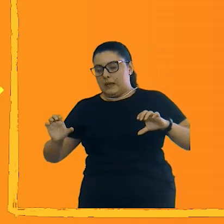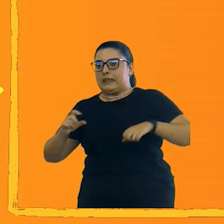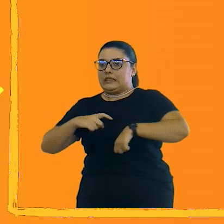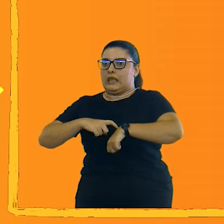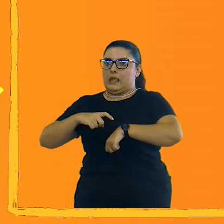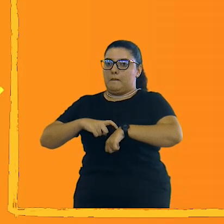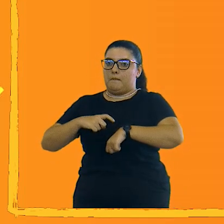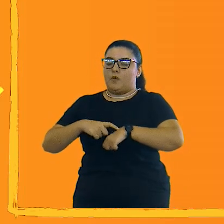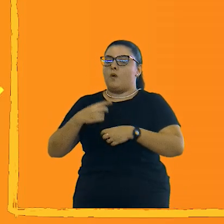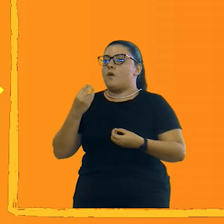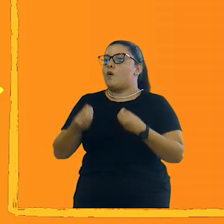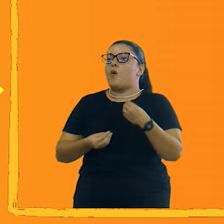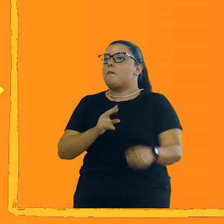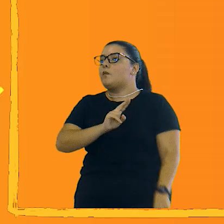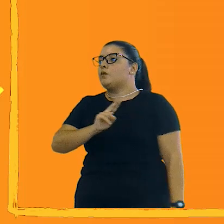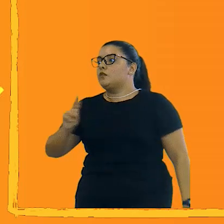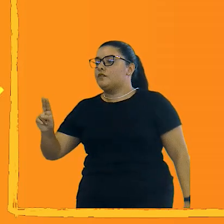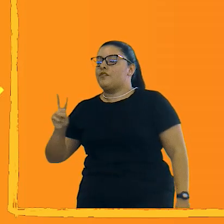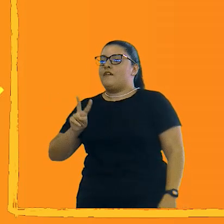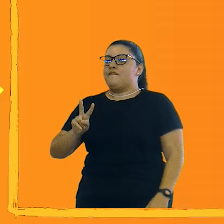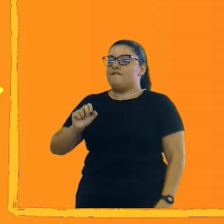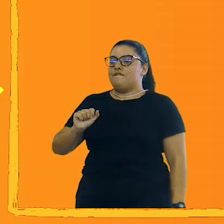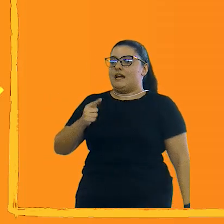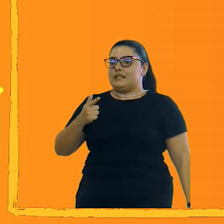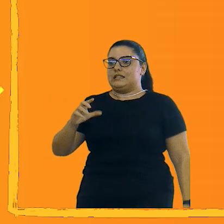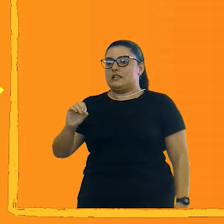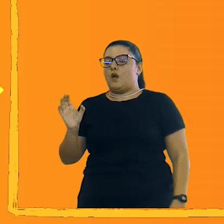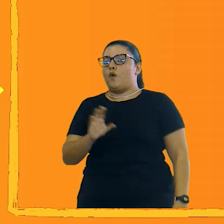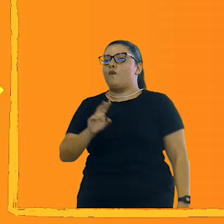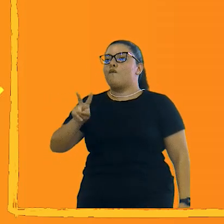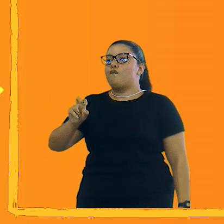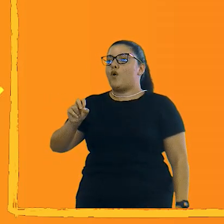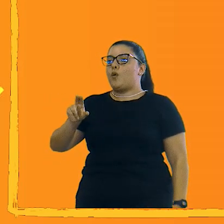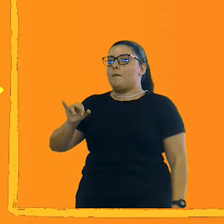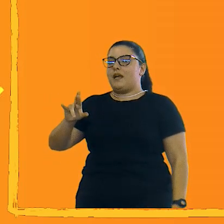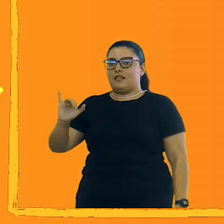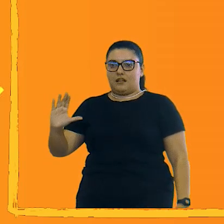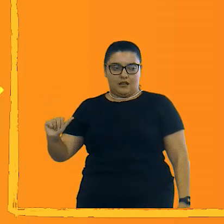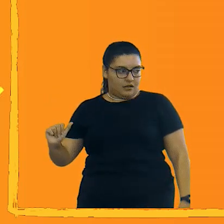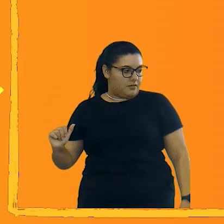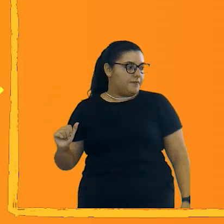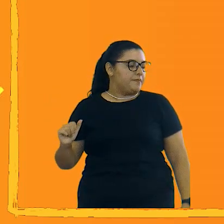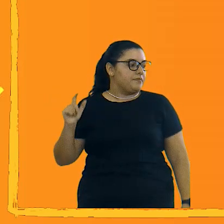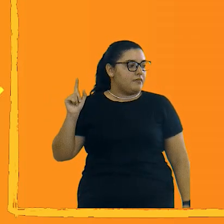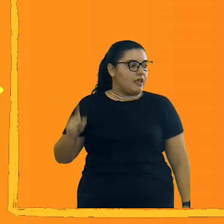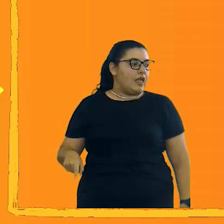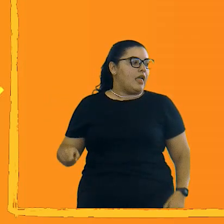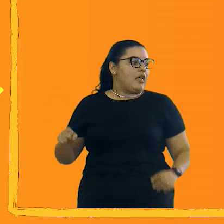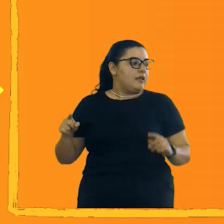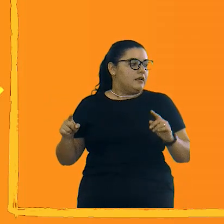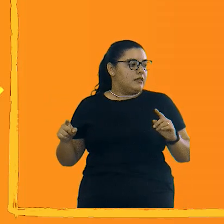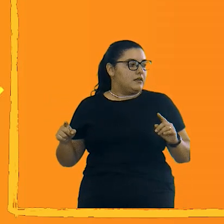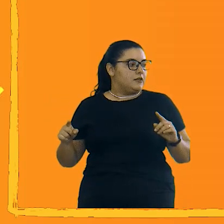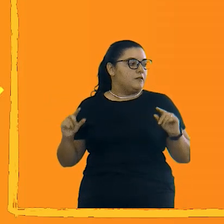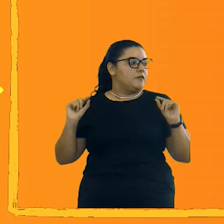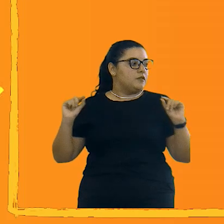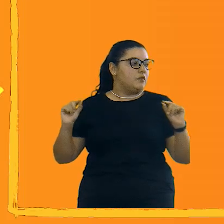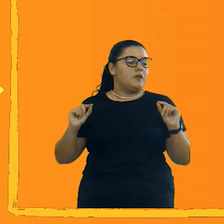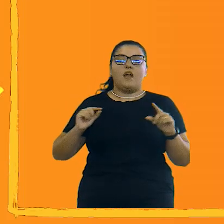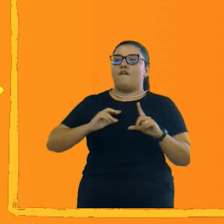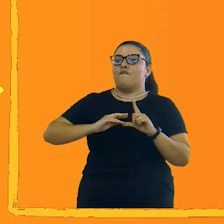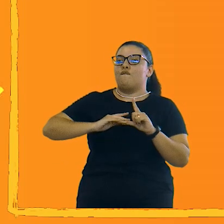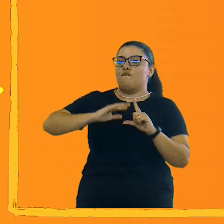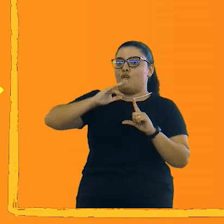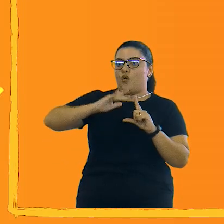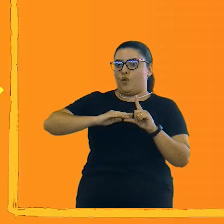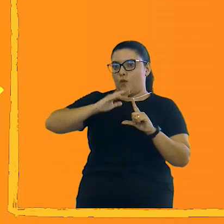tempo essa grandeza é chamada de vazão volumétrica a razão a vazão volumétrica é a medida em termos de volume